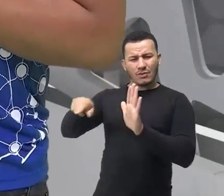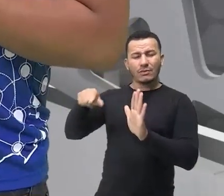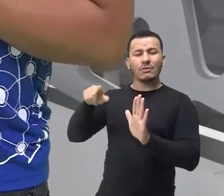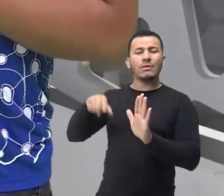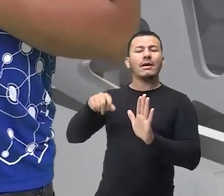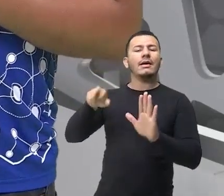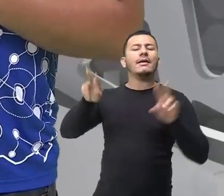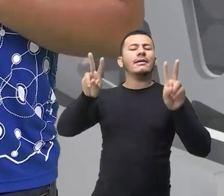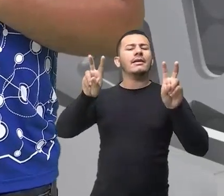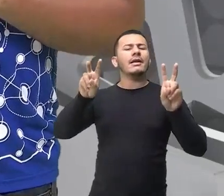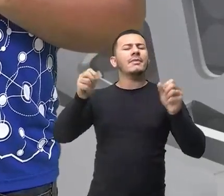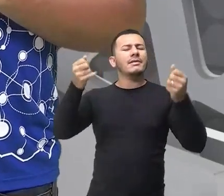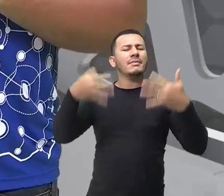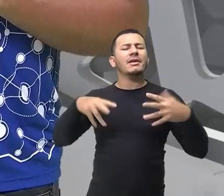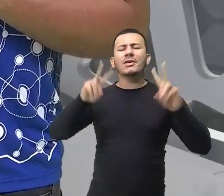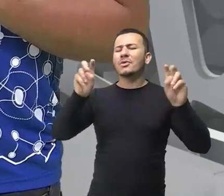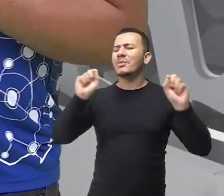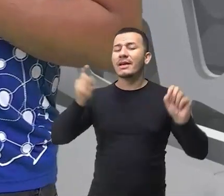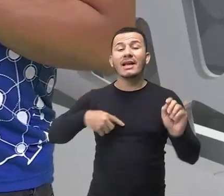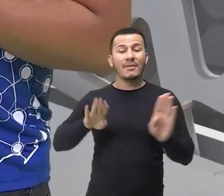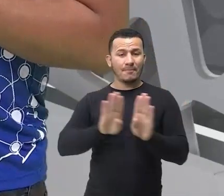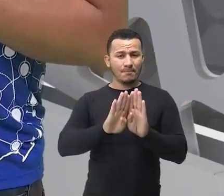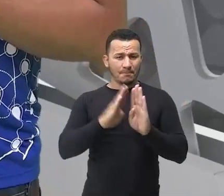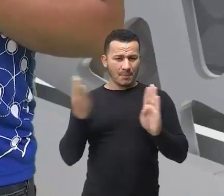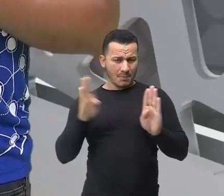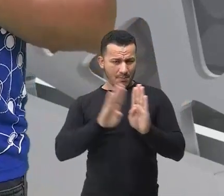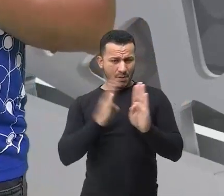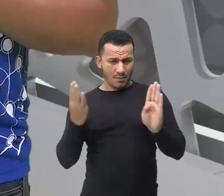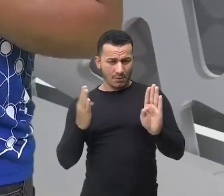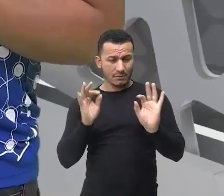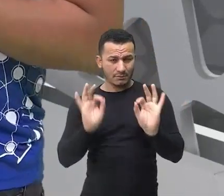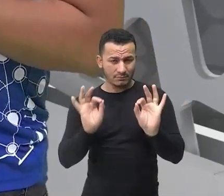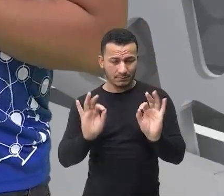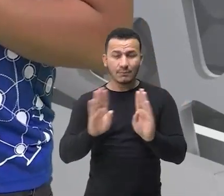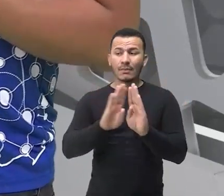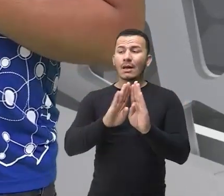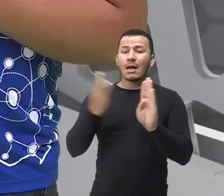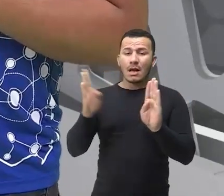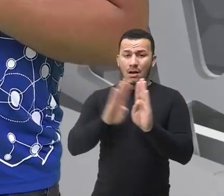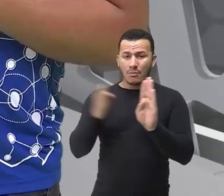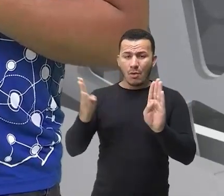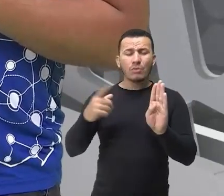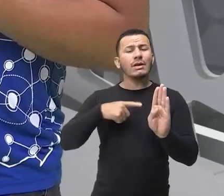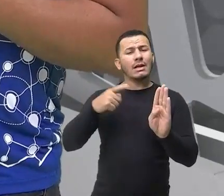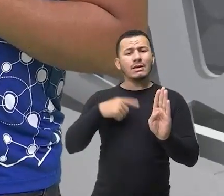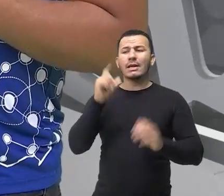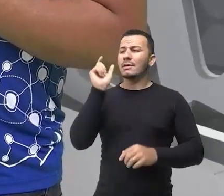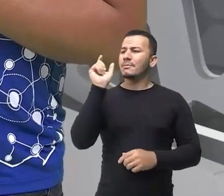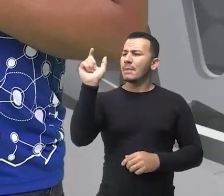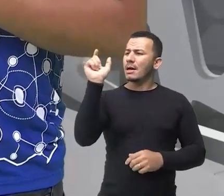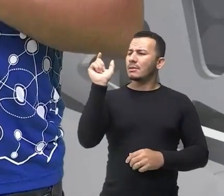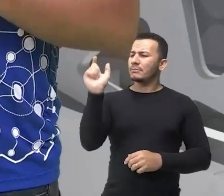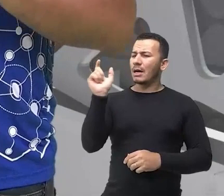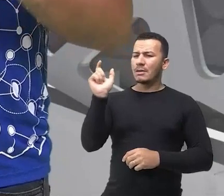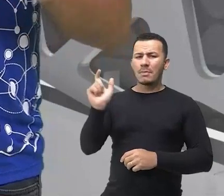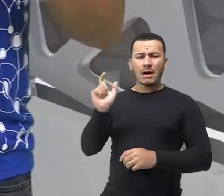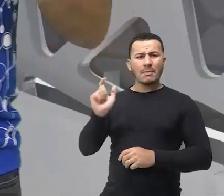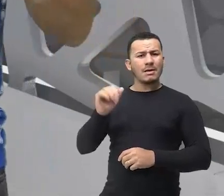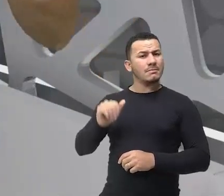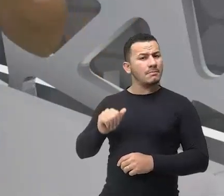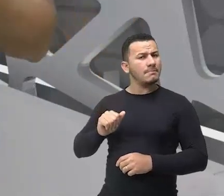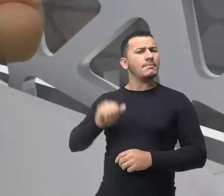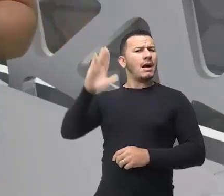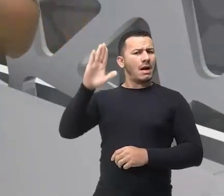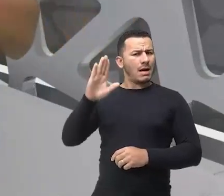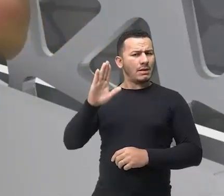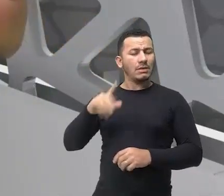uma porta, certo? E observem que essa porta está presente aqui no nosso texto e apareceu